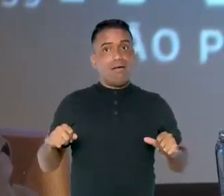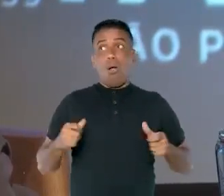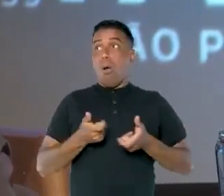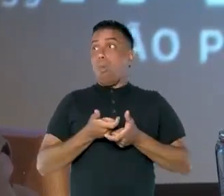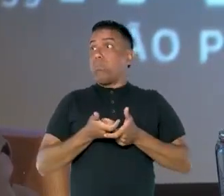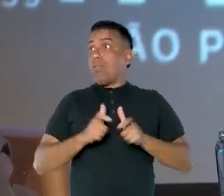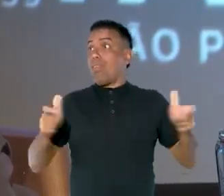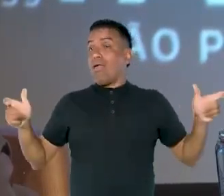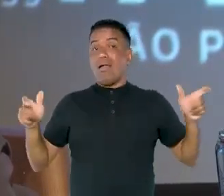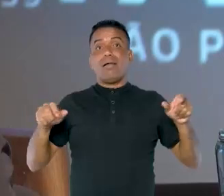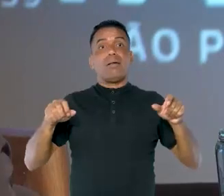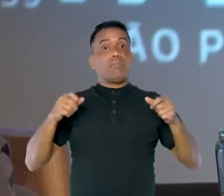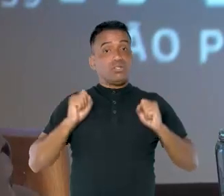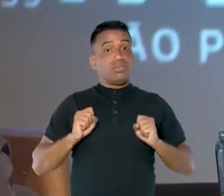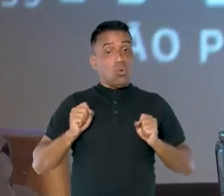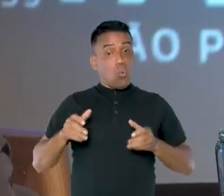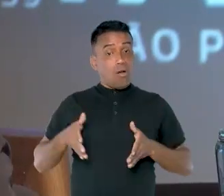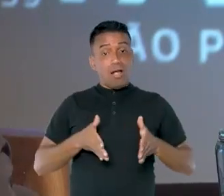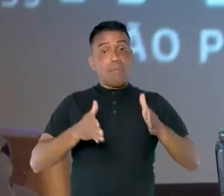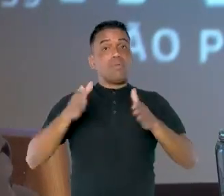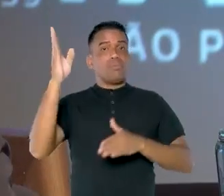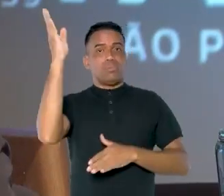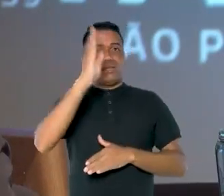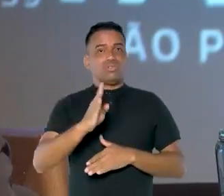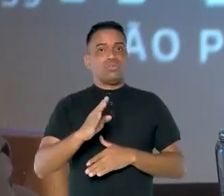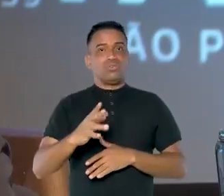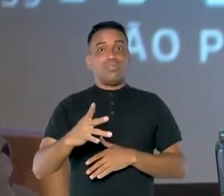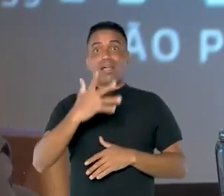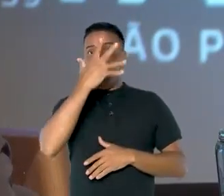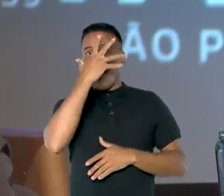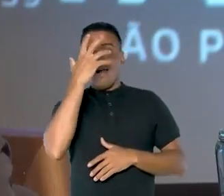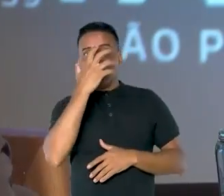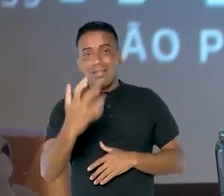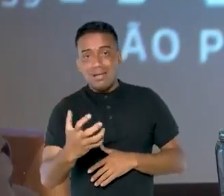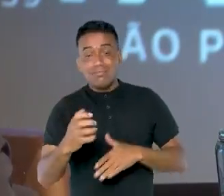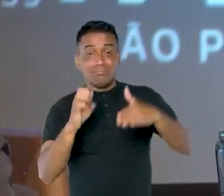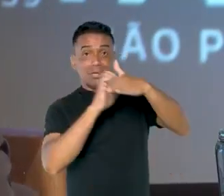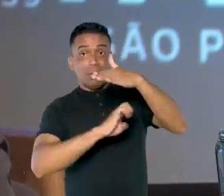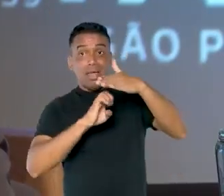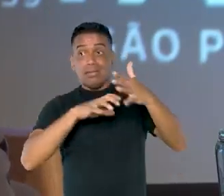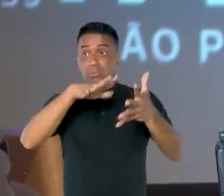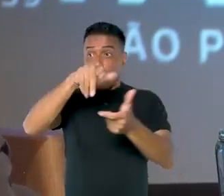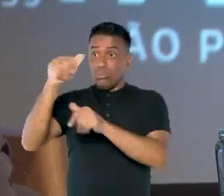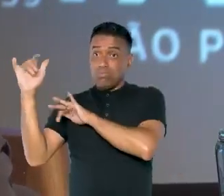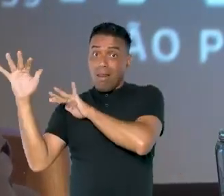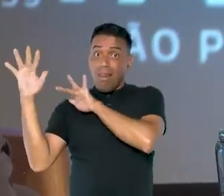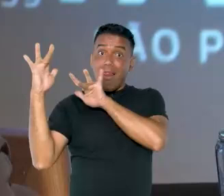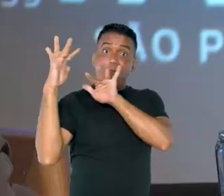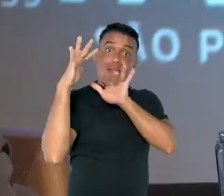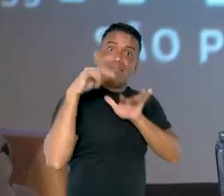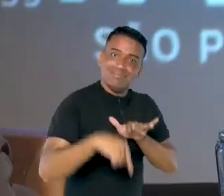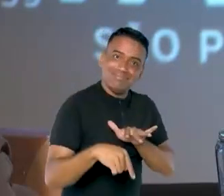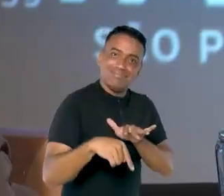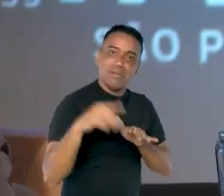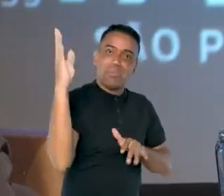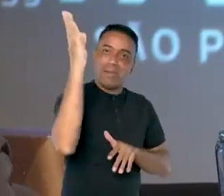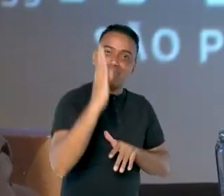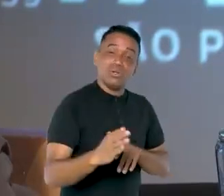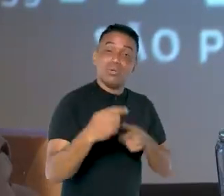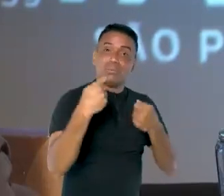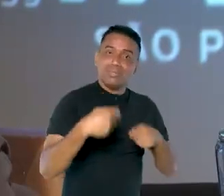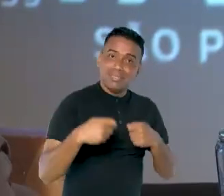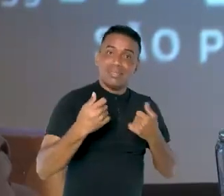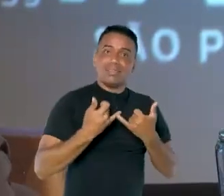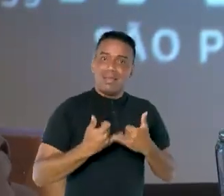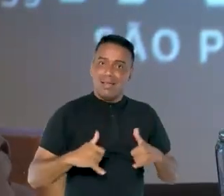para o Brasil, porque isso vai atrair muitas empresas do mundo inteiro que precisam dessa